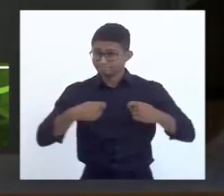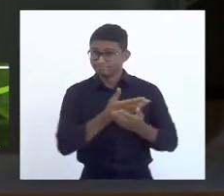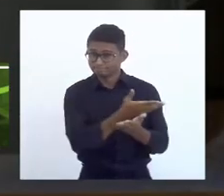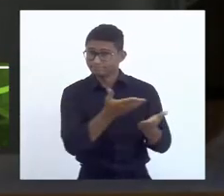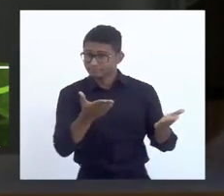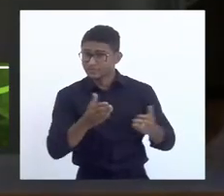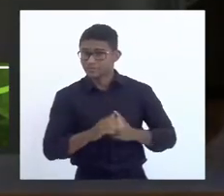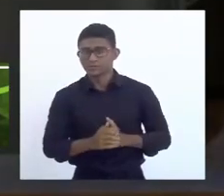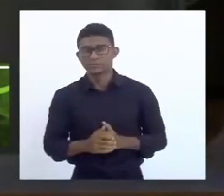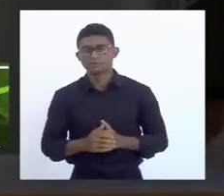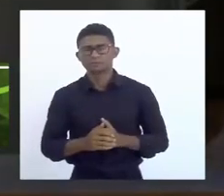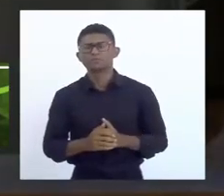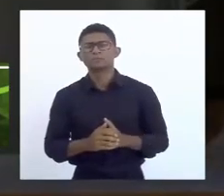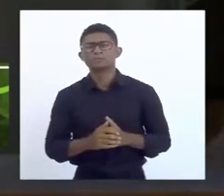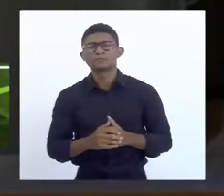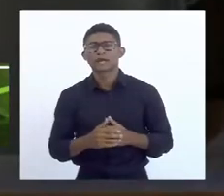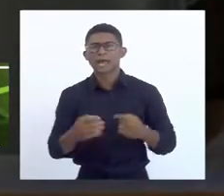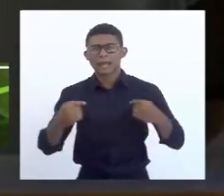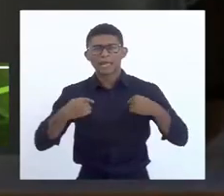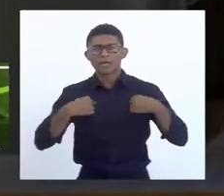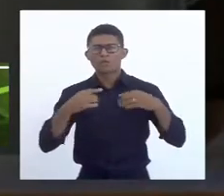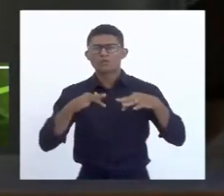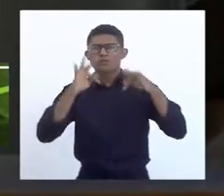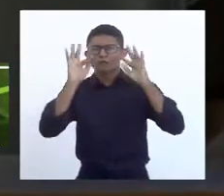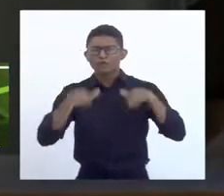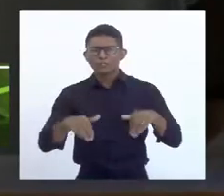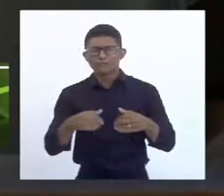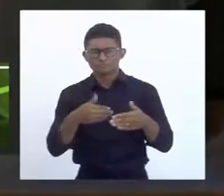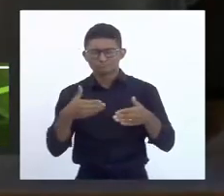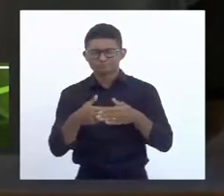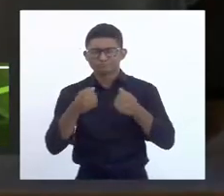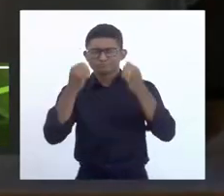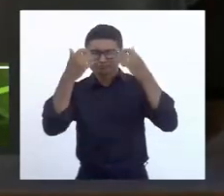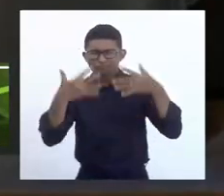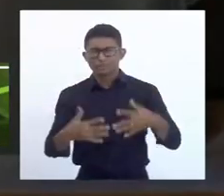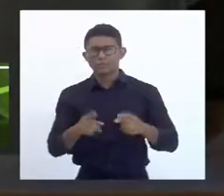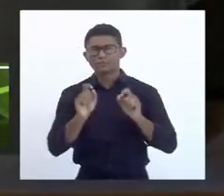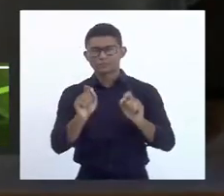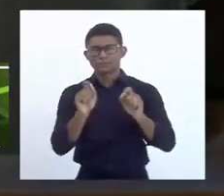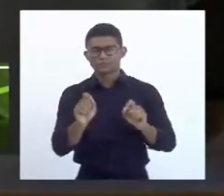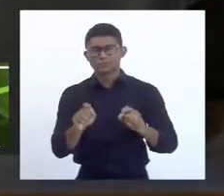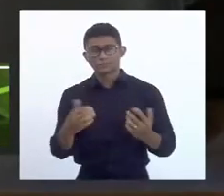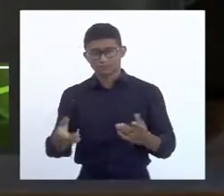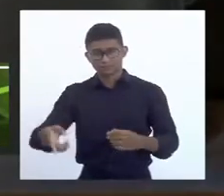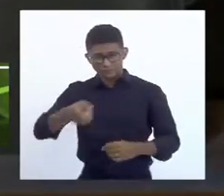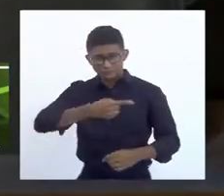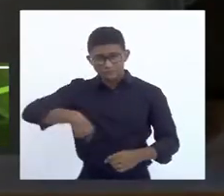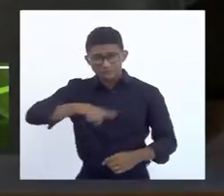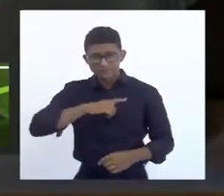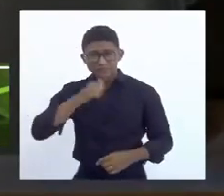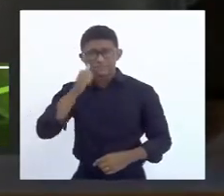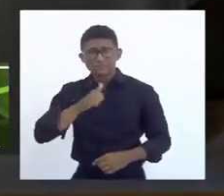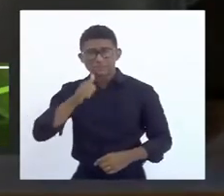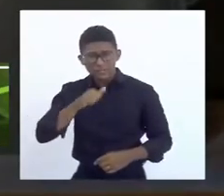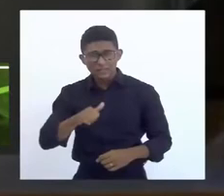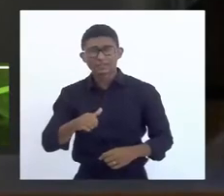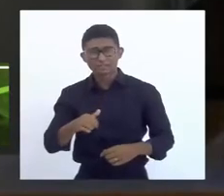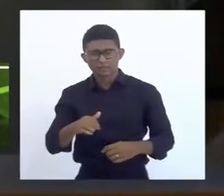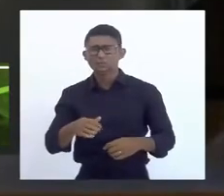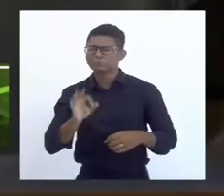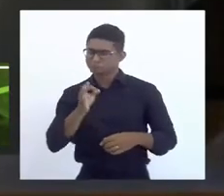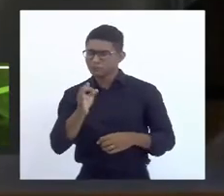terminar falando que nós, mulheres, nos preparamos para entrar na